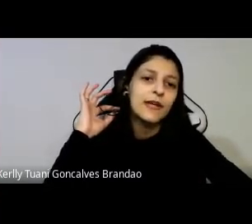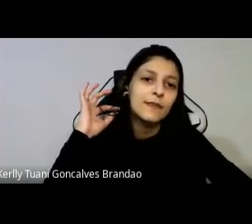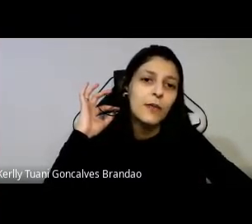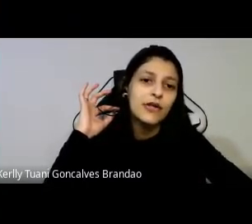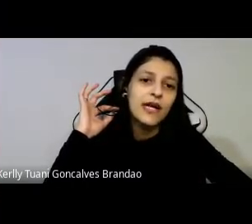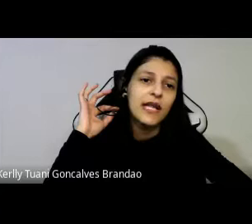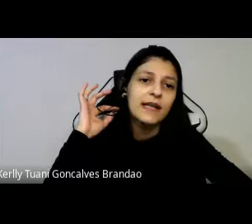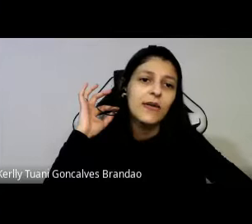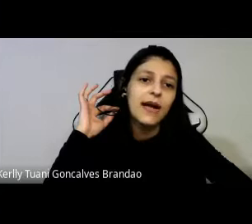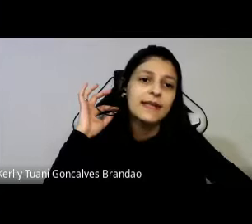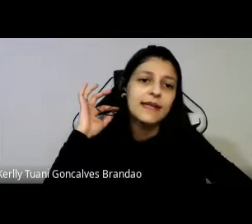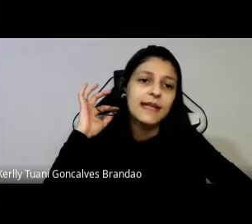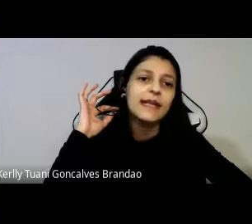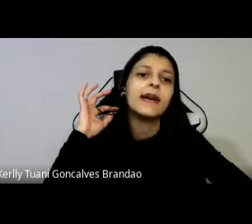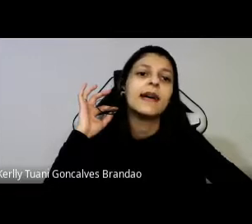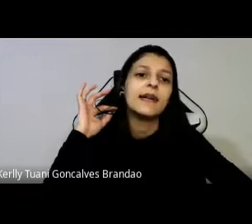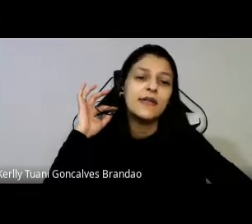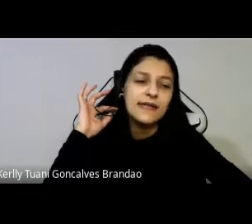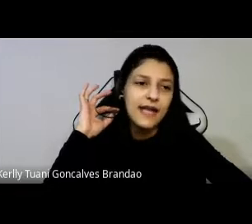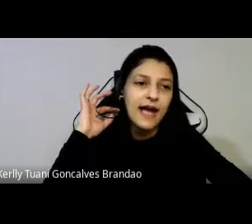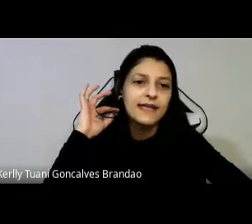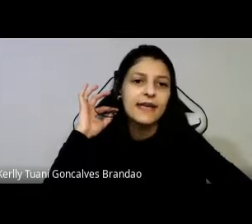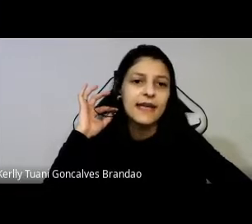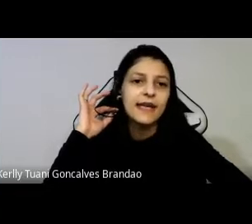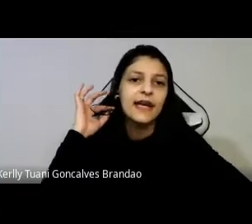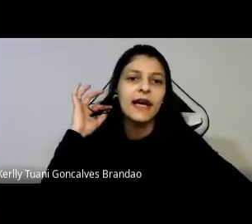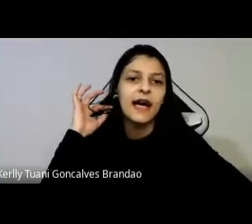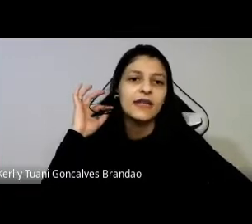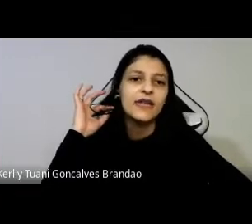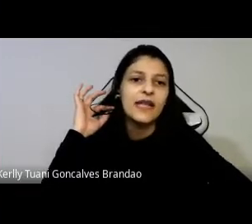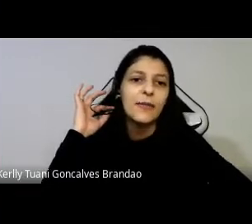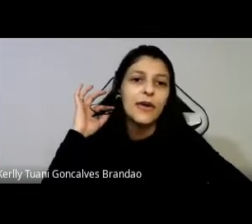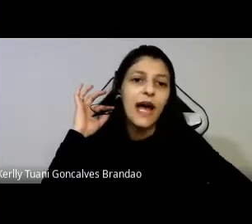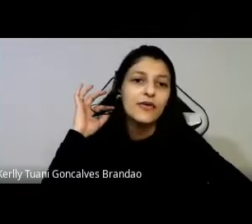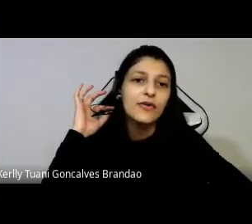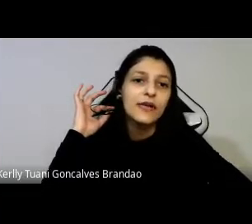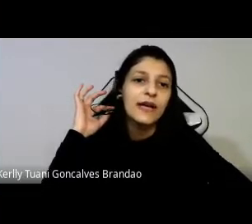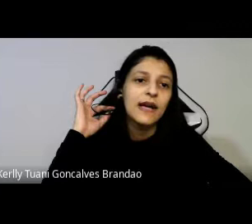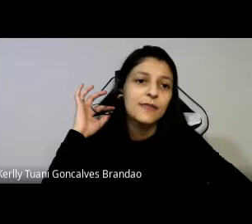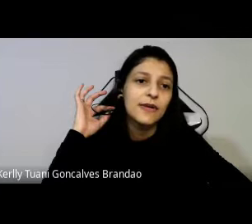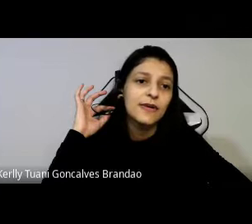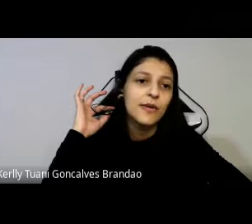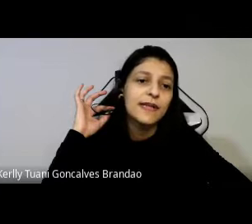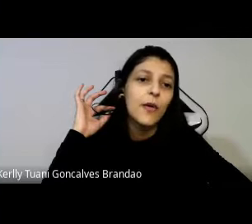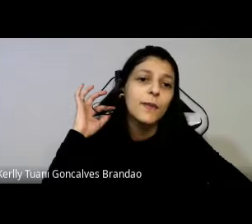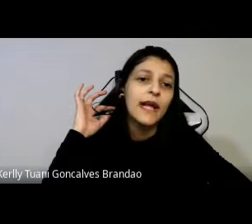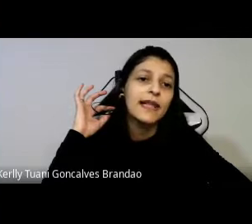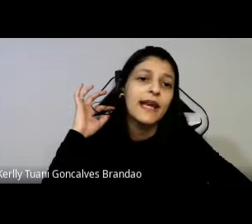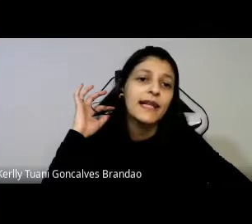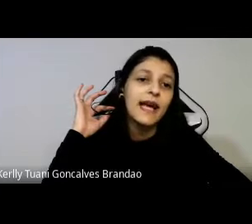informações, principalmente em relação à escrita de sinais que a gente tem, porque ajuda as pessoas